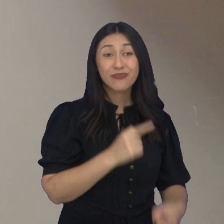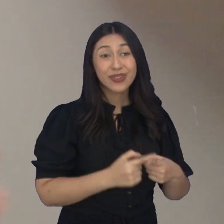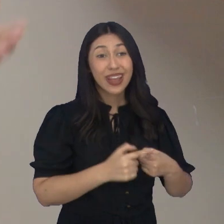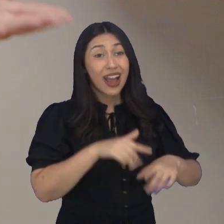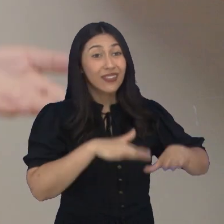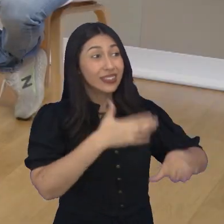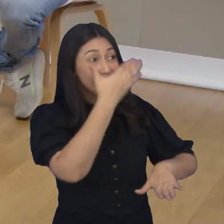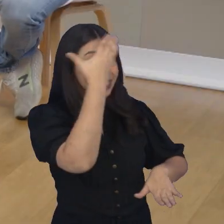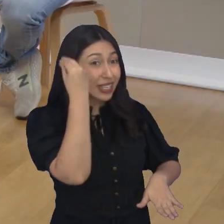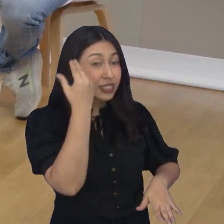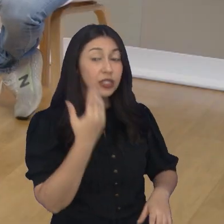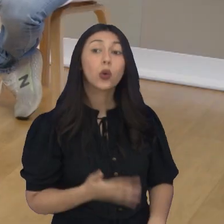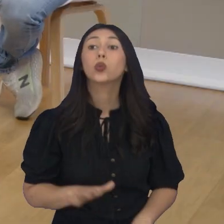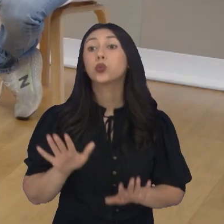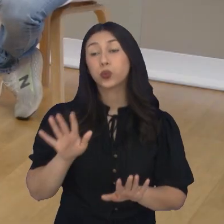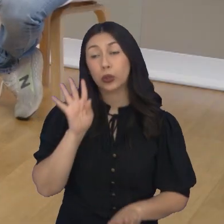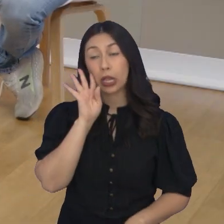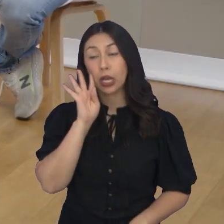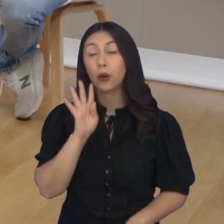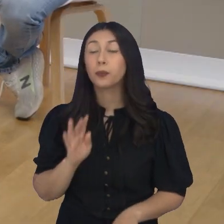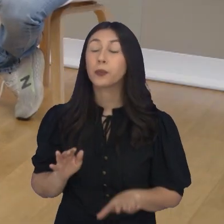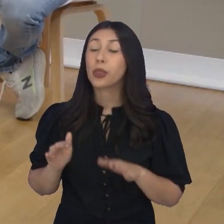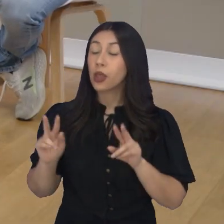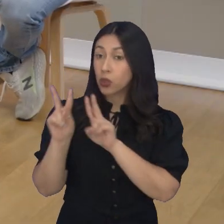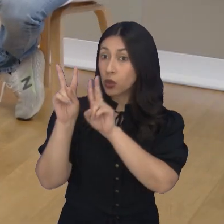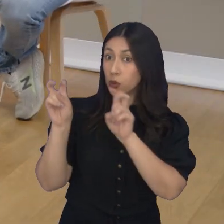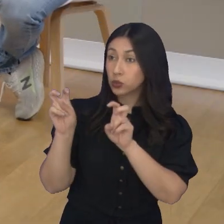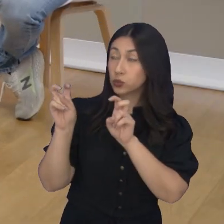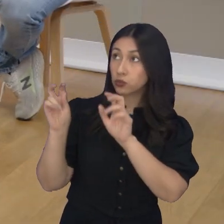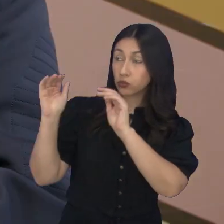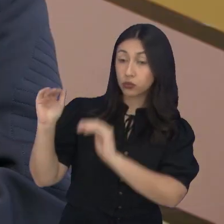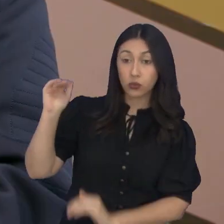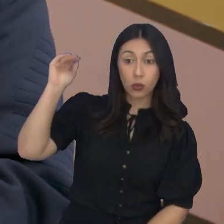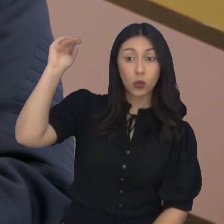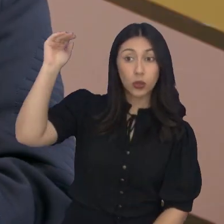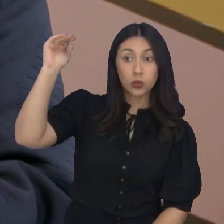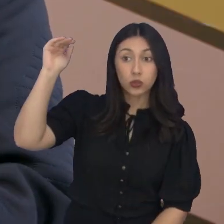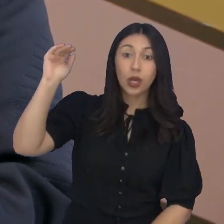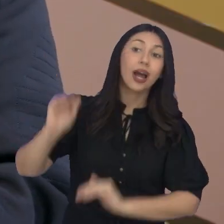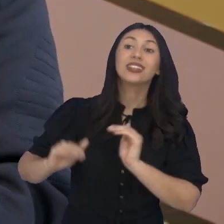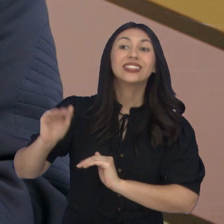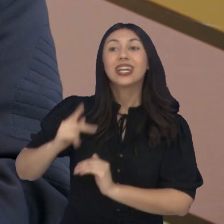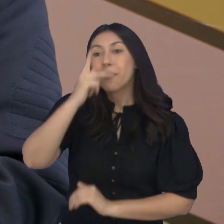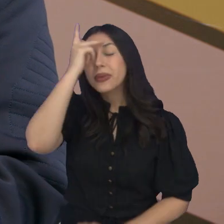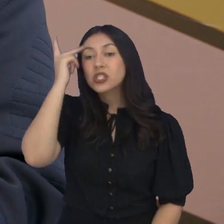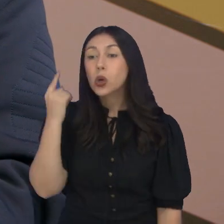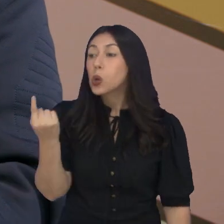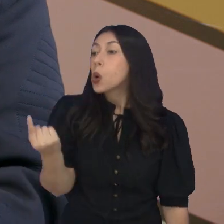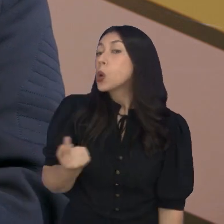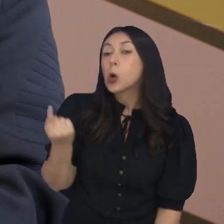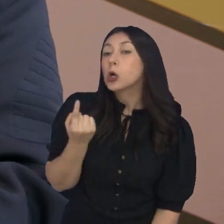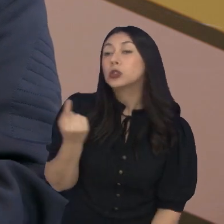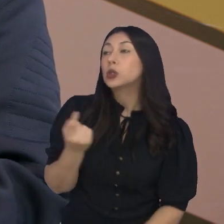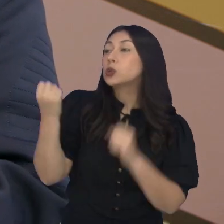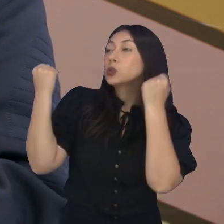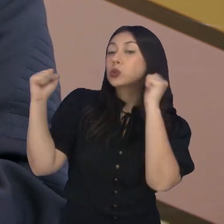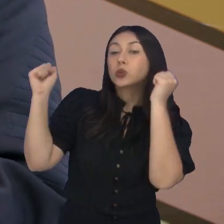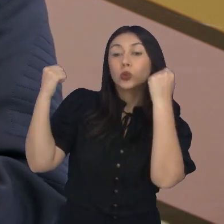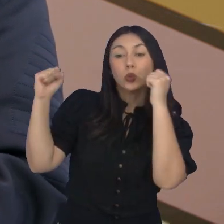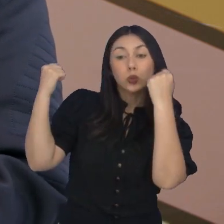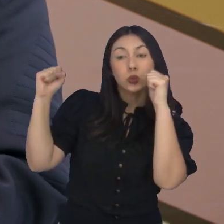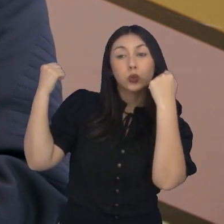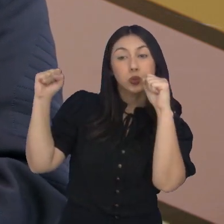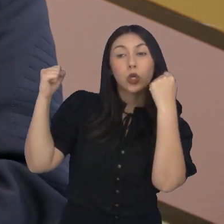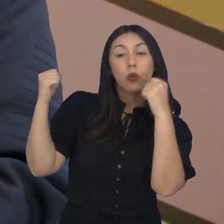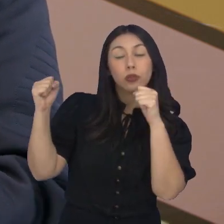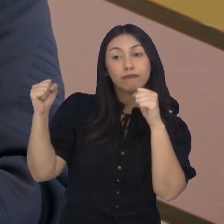lado? Legal, né? Então, falando mais agora para o adulto, né? Muita pessoa vai treinar sozinha, não necessariamente vai ter o acompanhamento de uma academia.